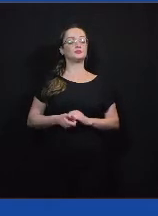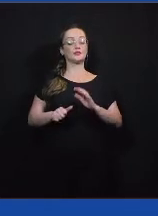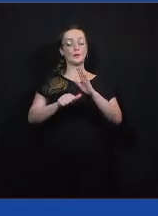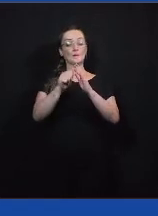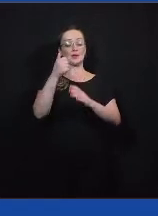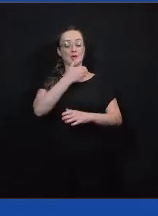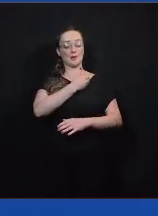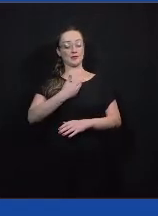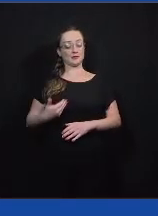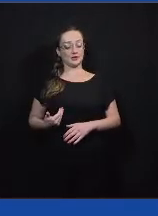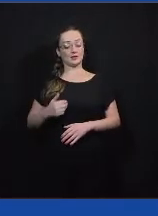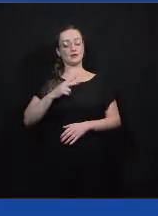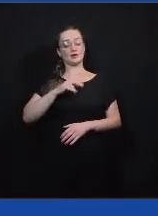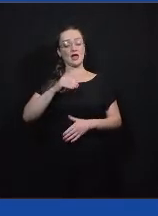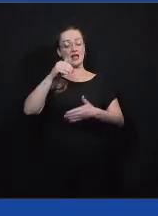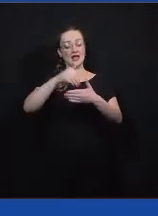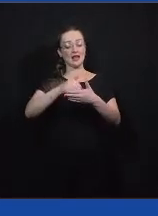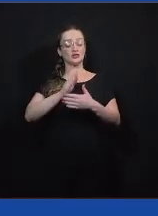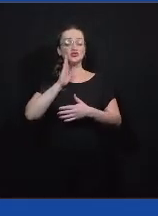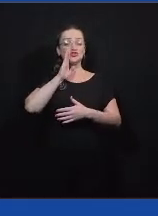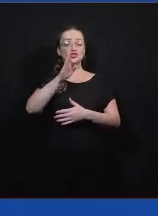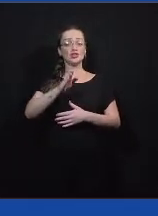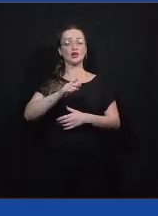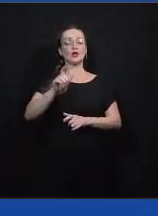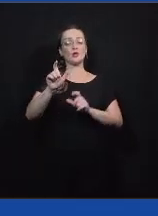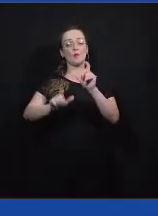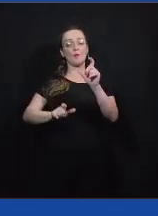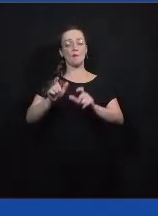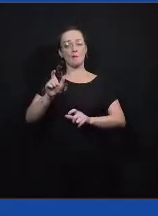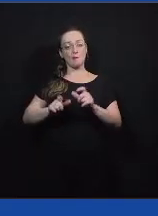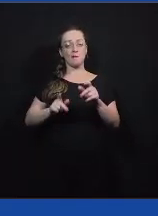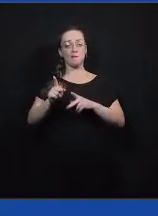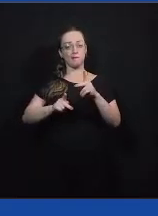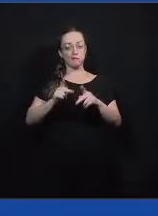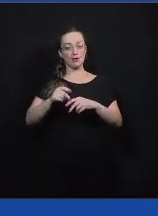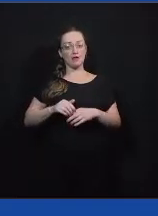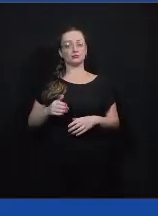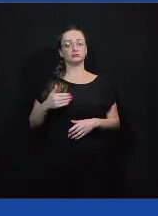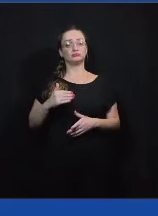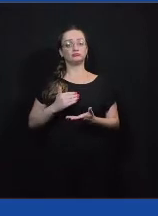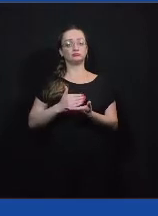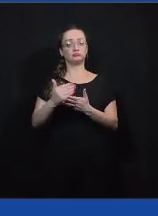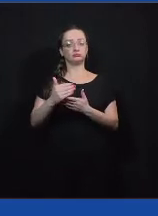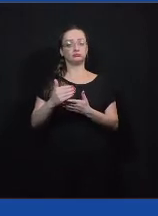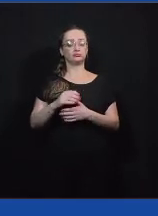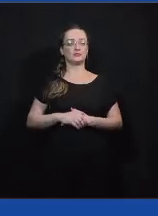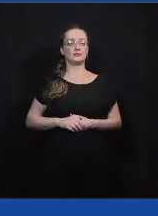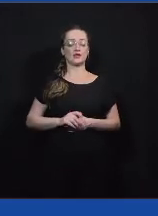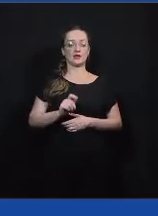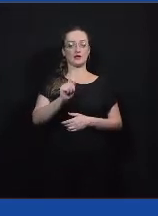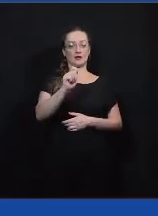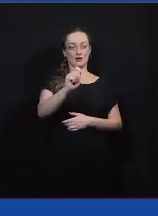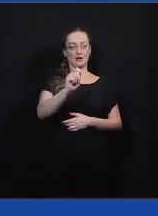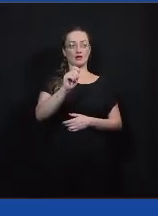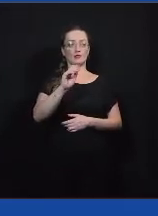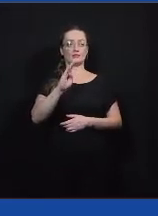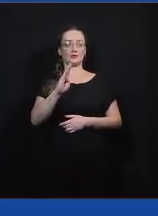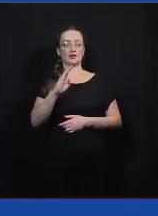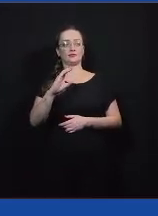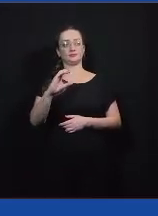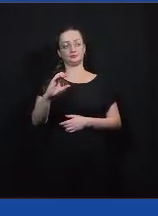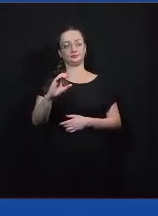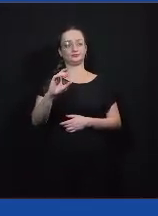presidente eleito diretamente pelo povo assumir o seu mandato imperativo a alternativa B